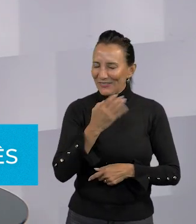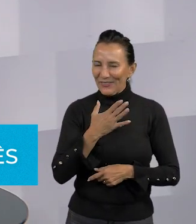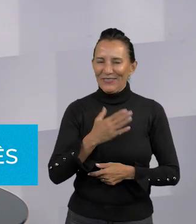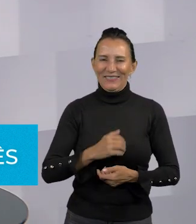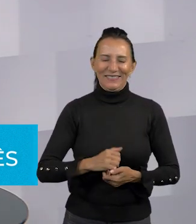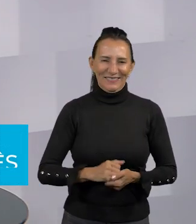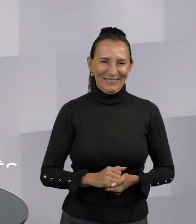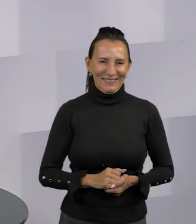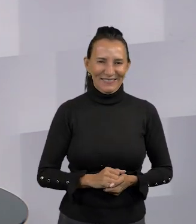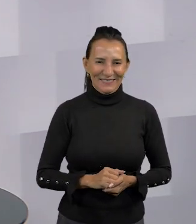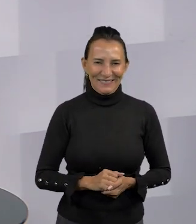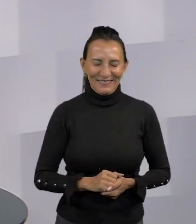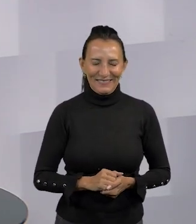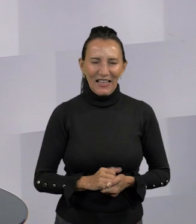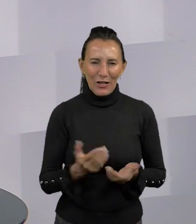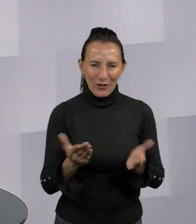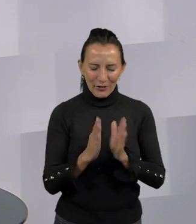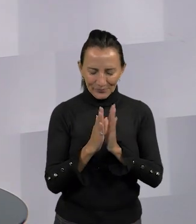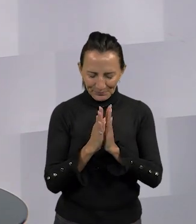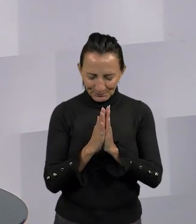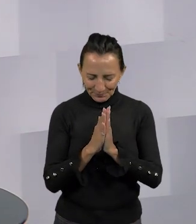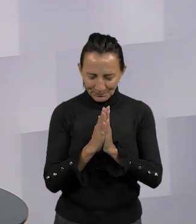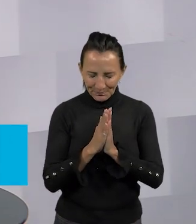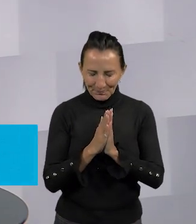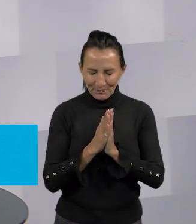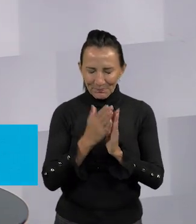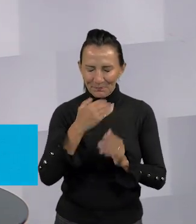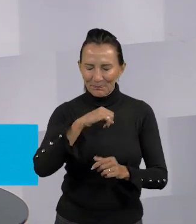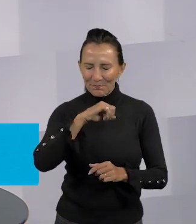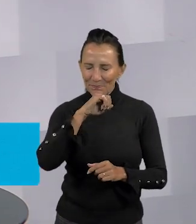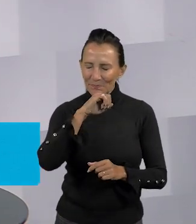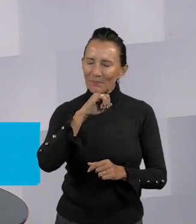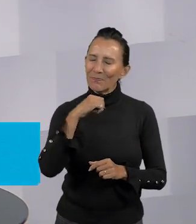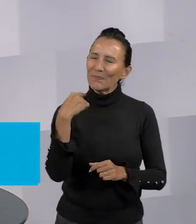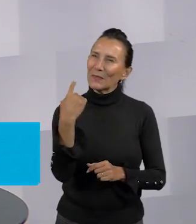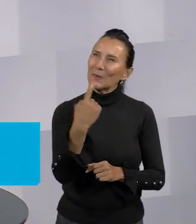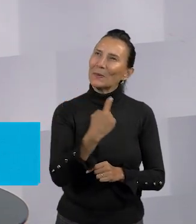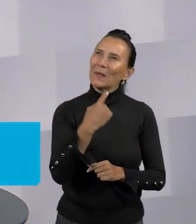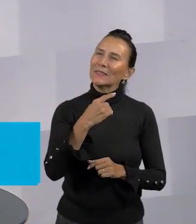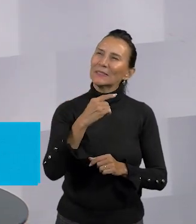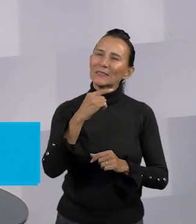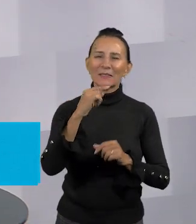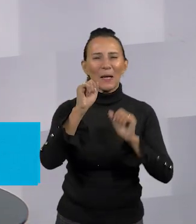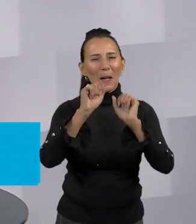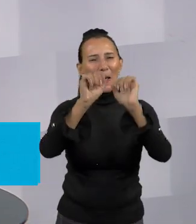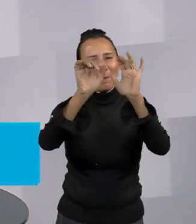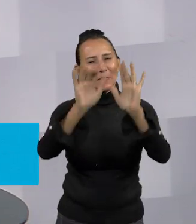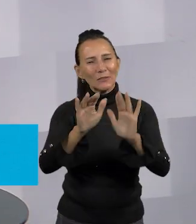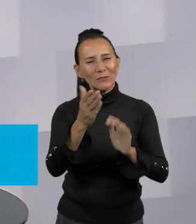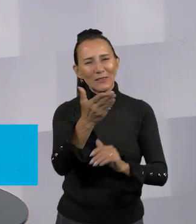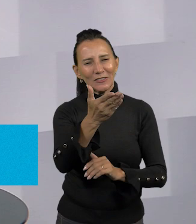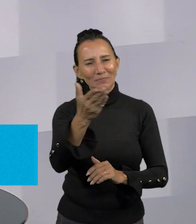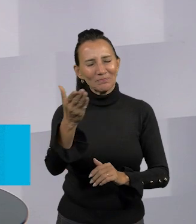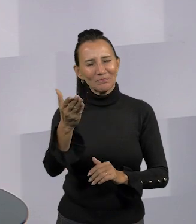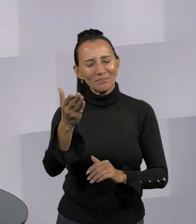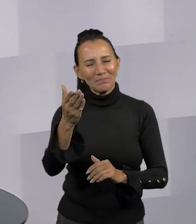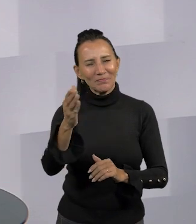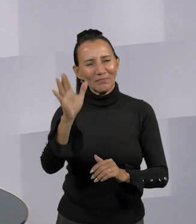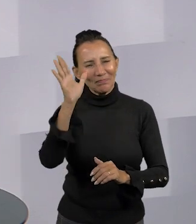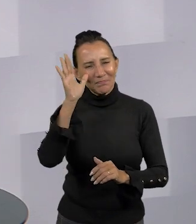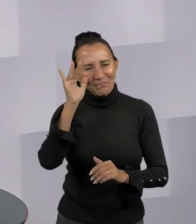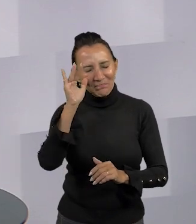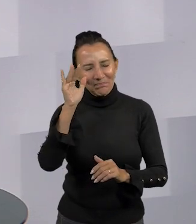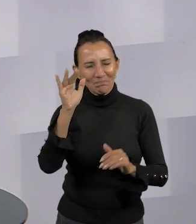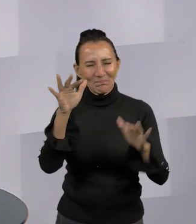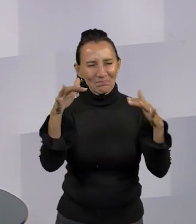pastor Jorge Ok feche teus olhos pai nós abençoamos essas vidas Deus que oram comigo nesse momento que o